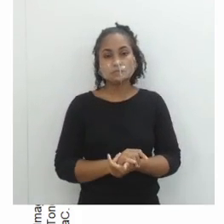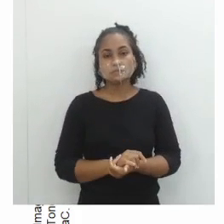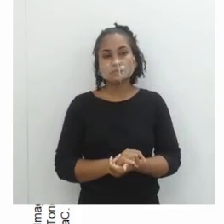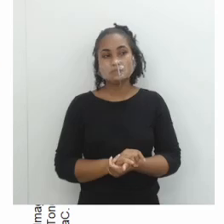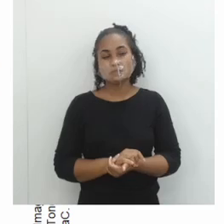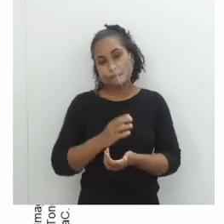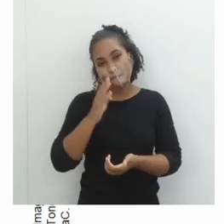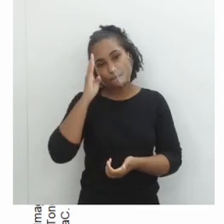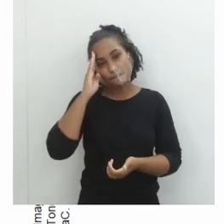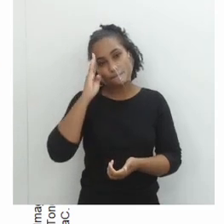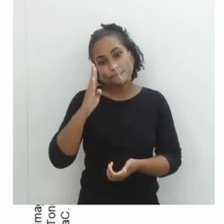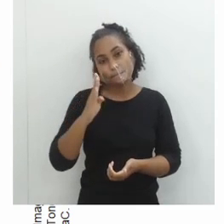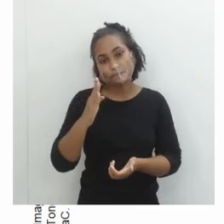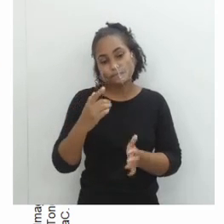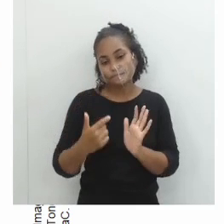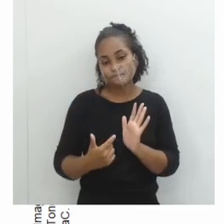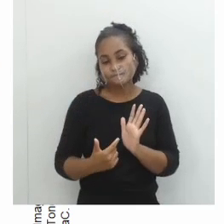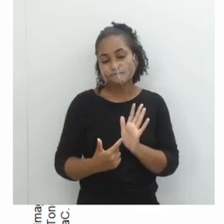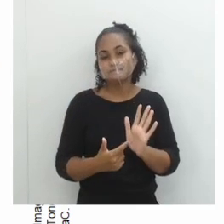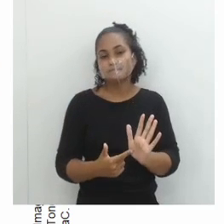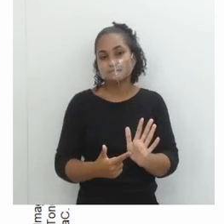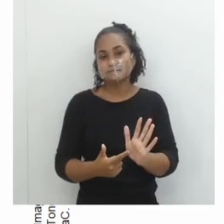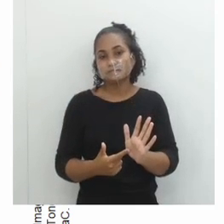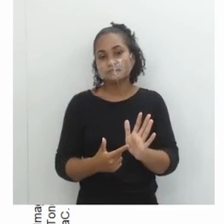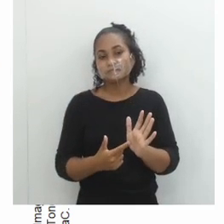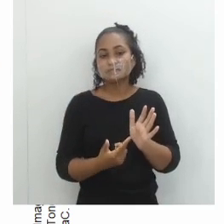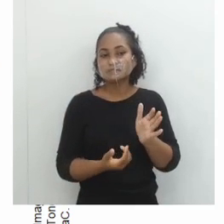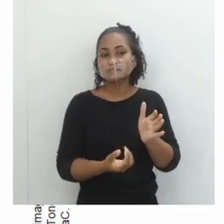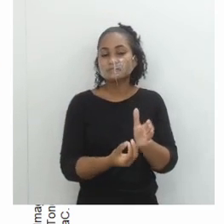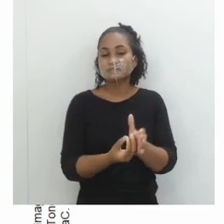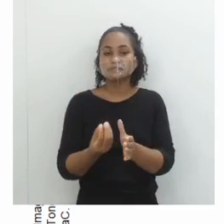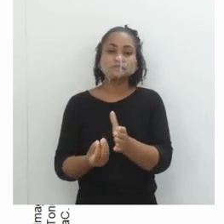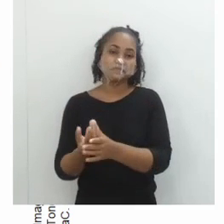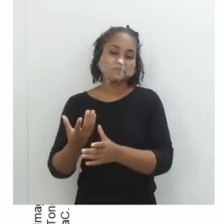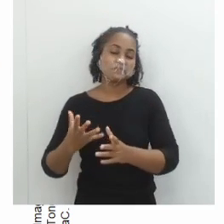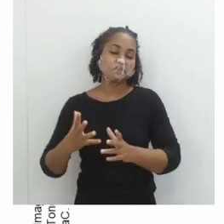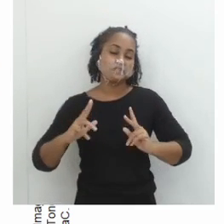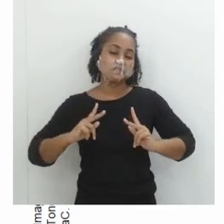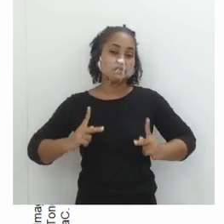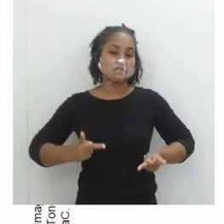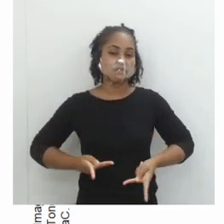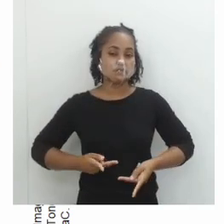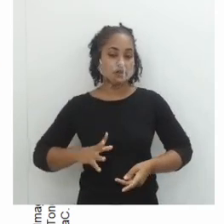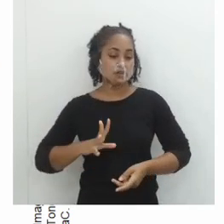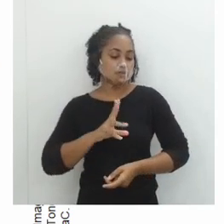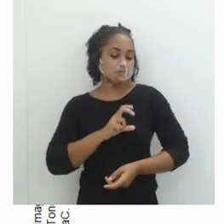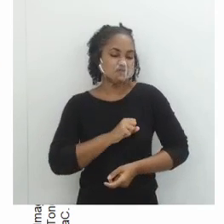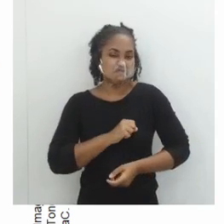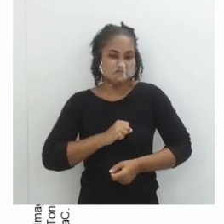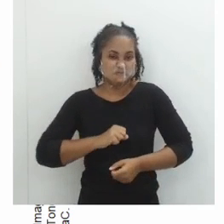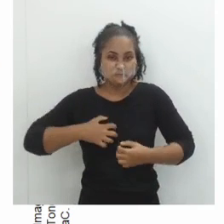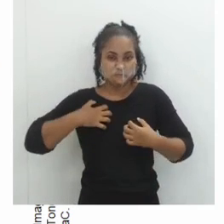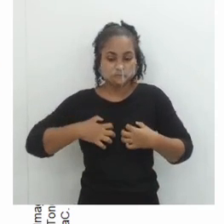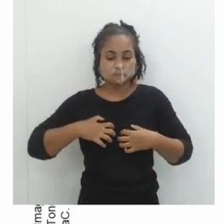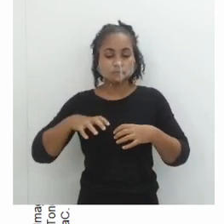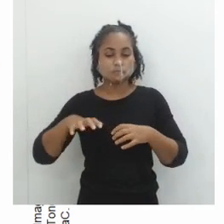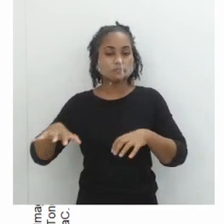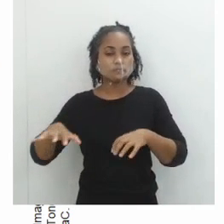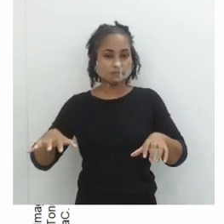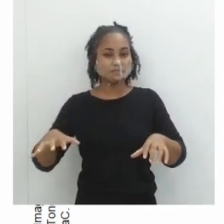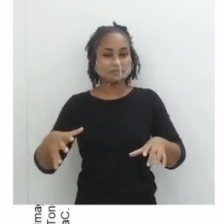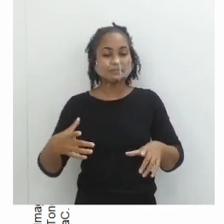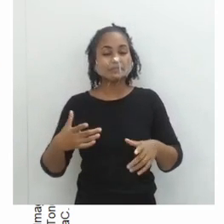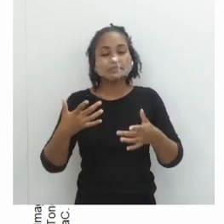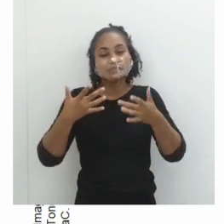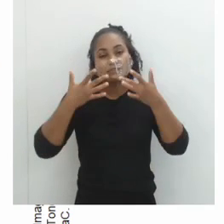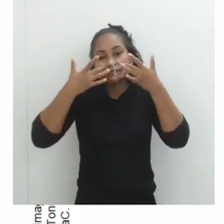sentimento principal que floresce dentro de cada ser humano. Ou nós amamos ou nós odiamos. Nessa questão